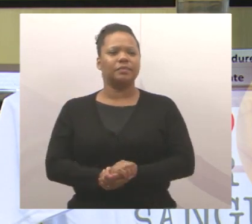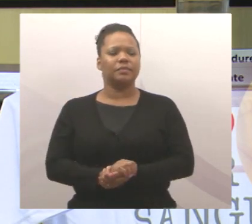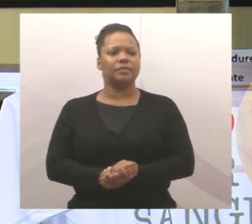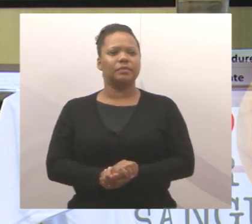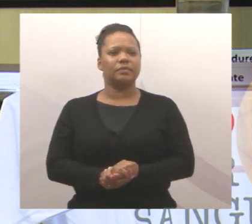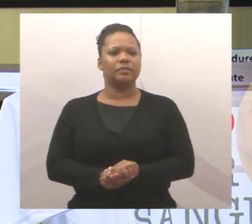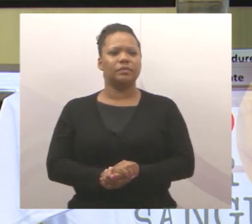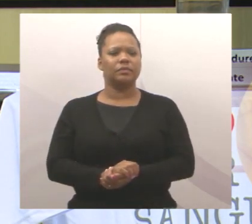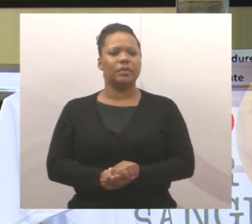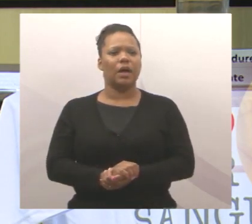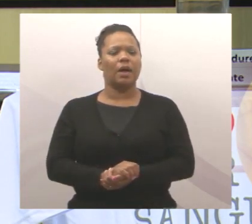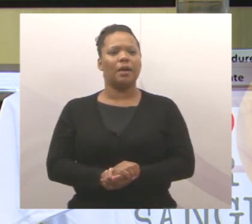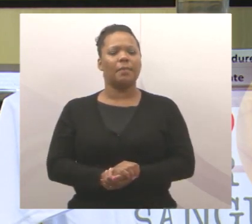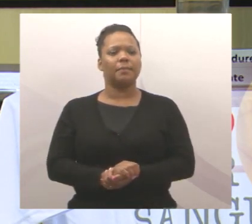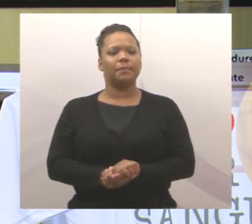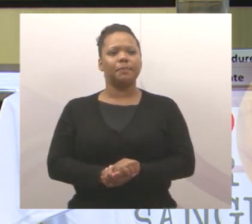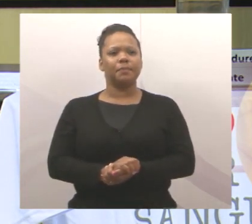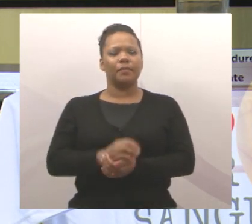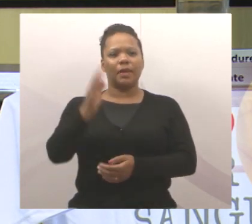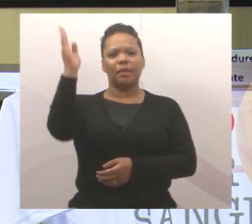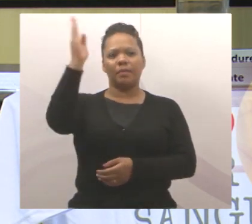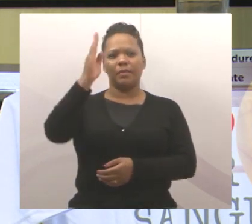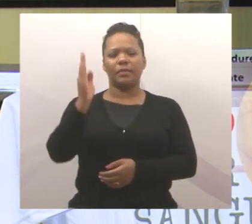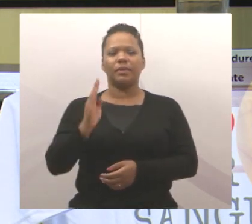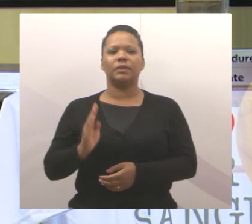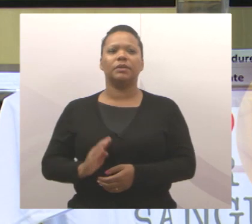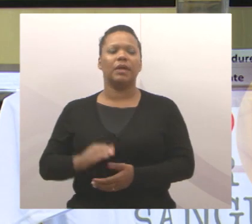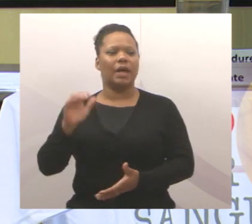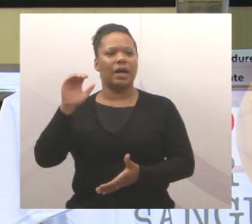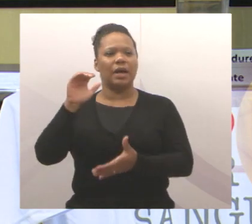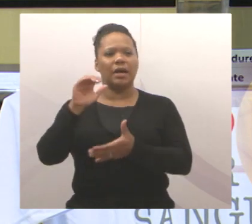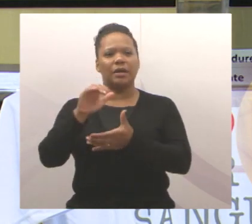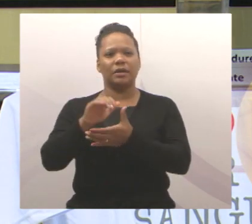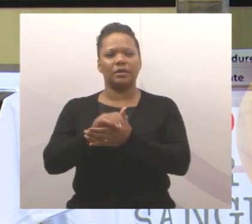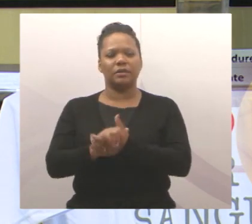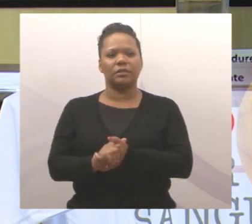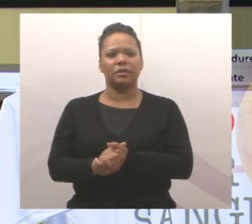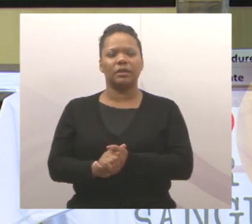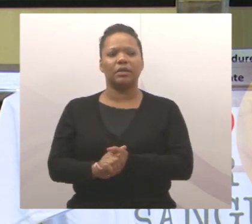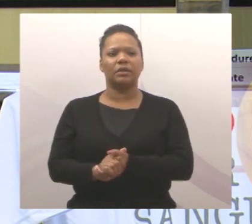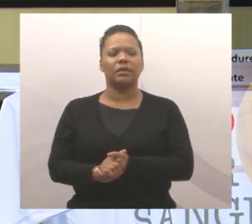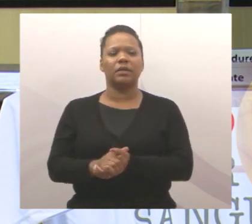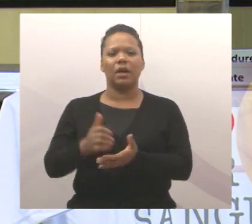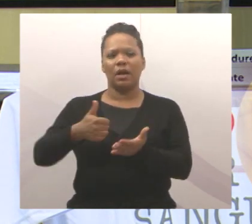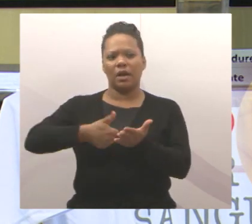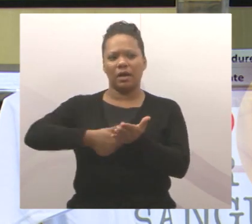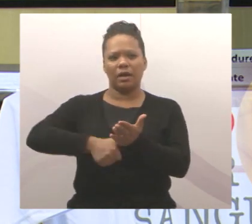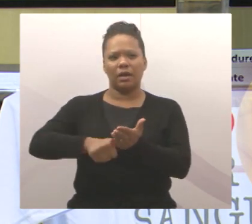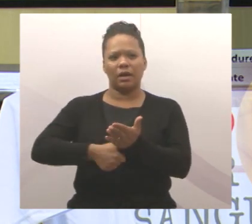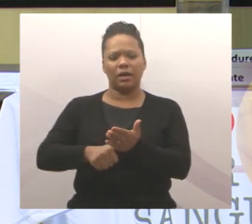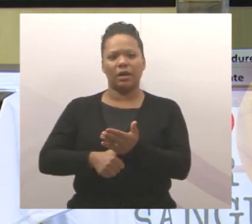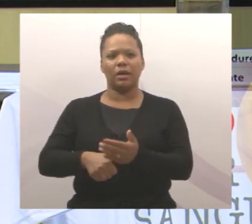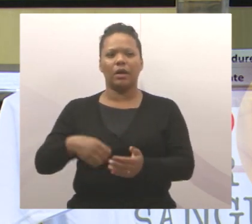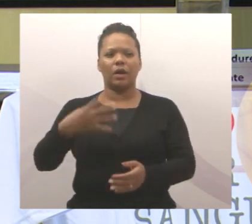Rosa, brasileiro, casado, autônomo, portador da carteira de identidade,